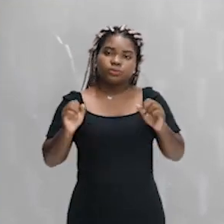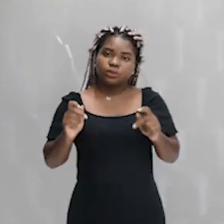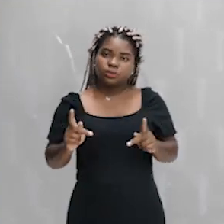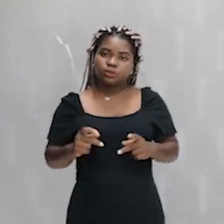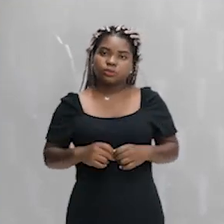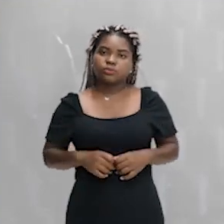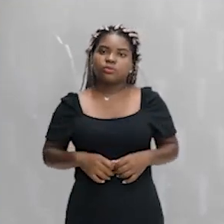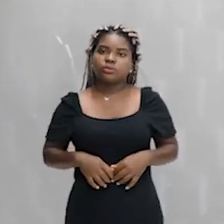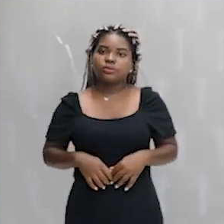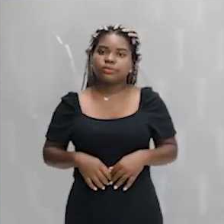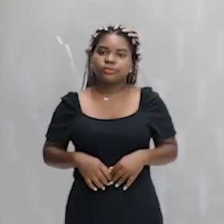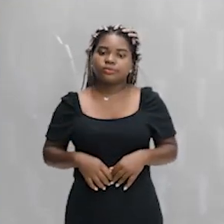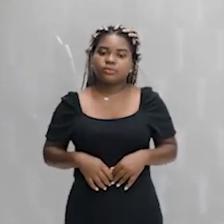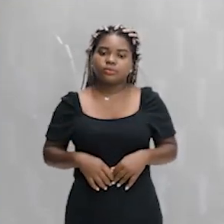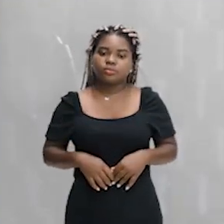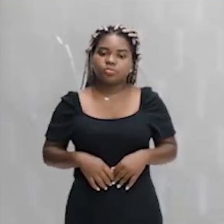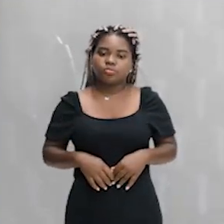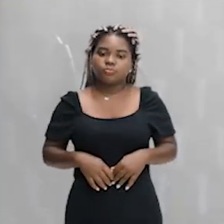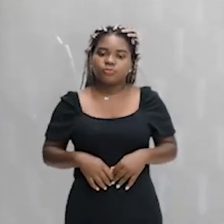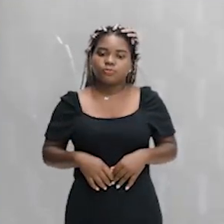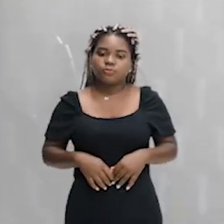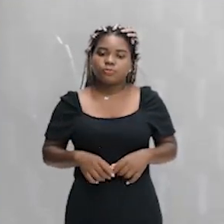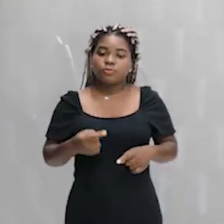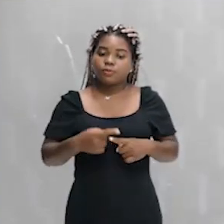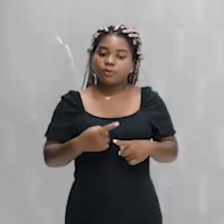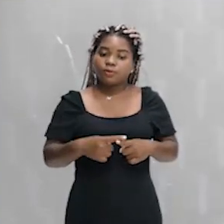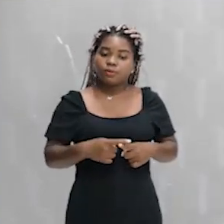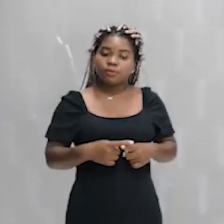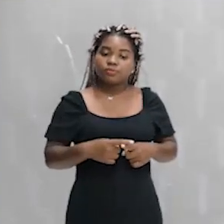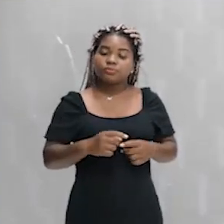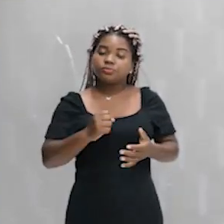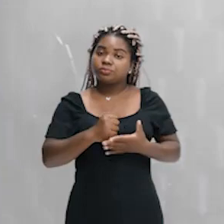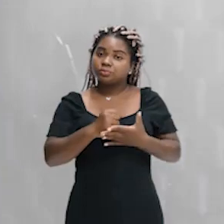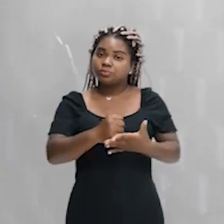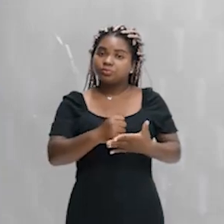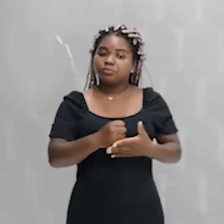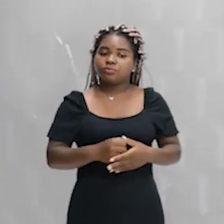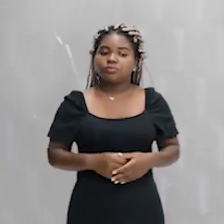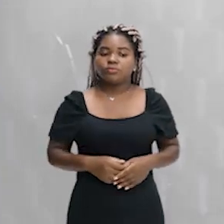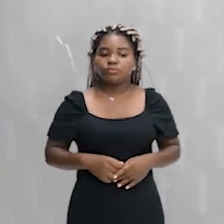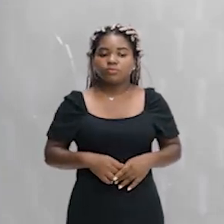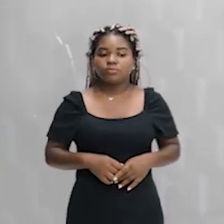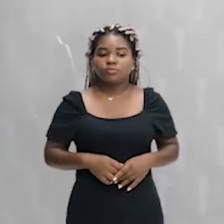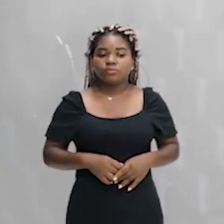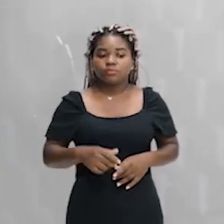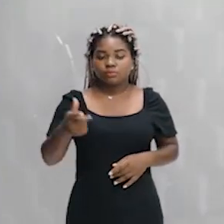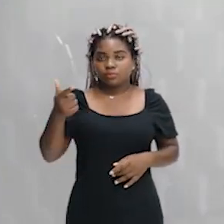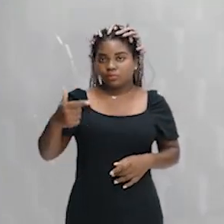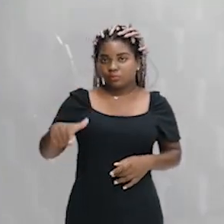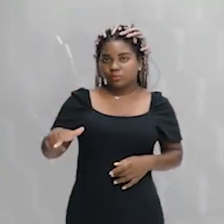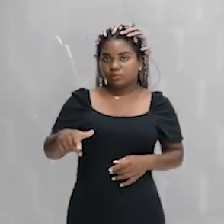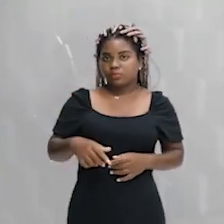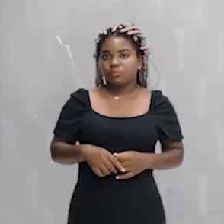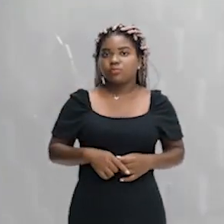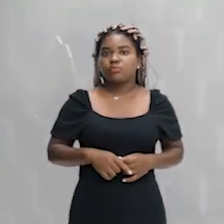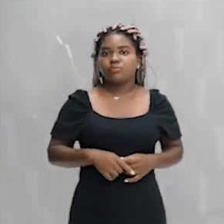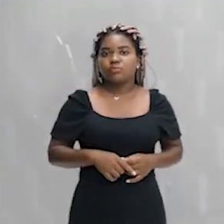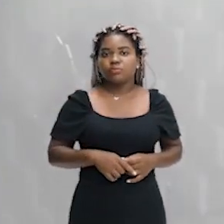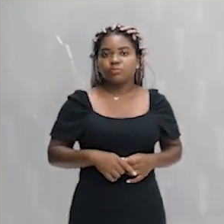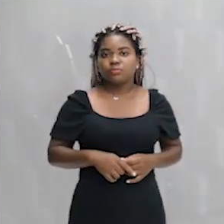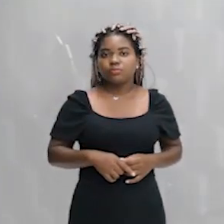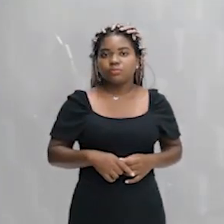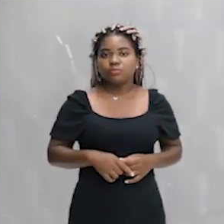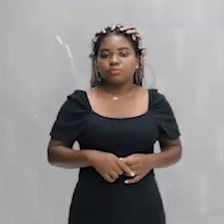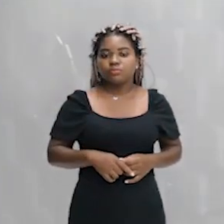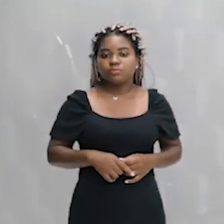lei de formação vai se comportar, tá bom? Porque isso vai te agilizar muito no cálculo. Vamos continuar o enunciado da questão, porque a gente só olhou para a